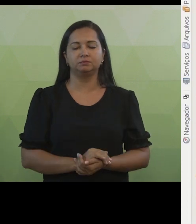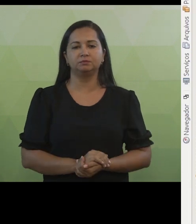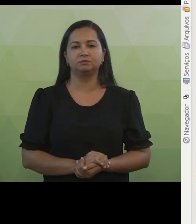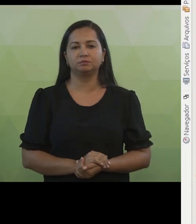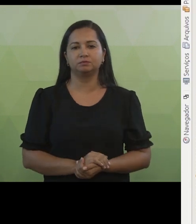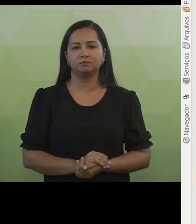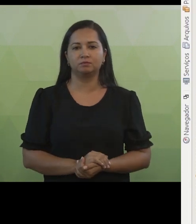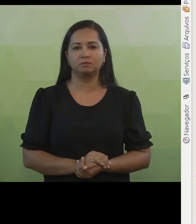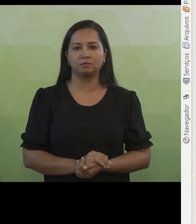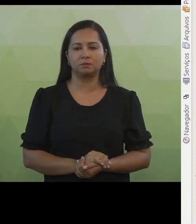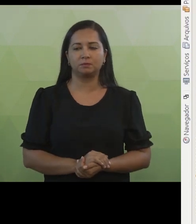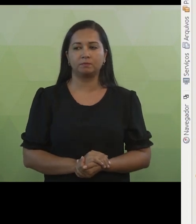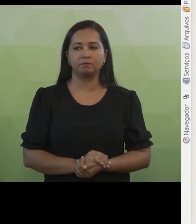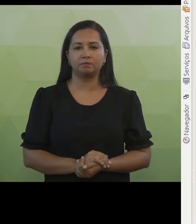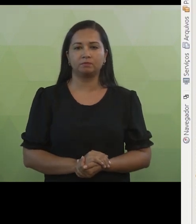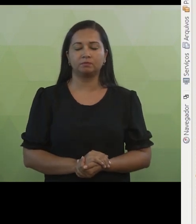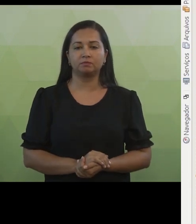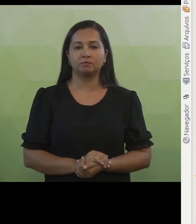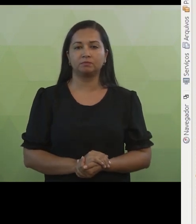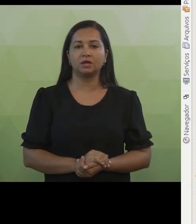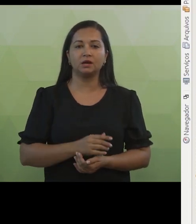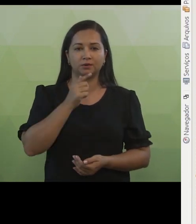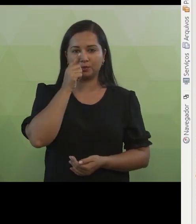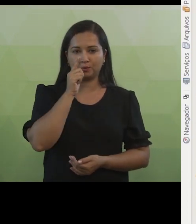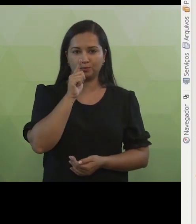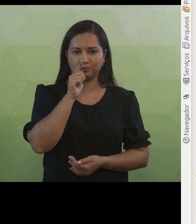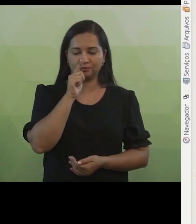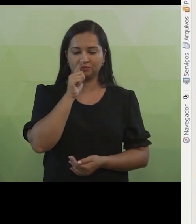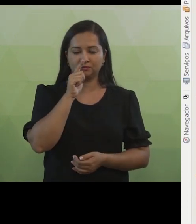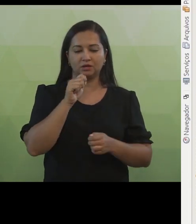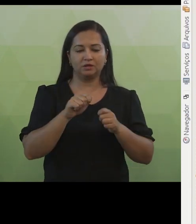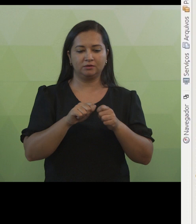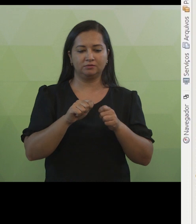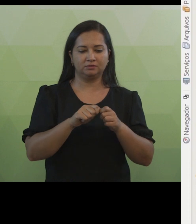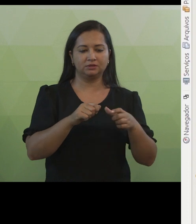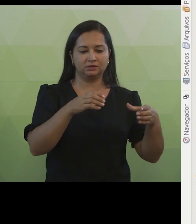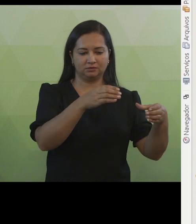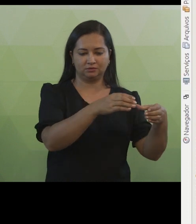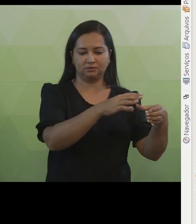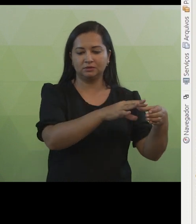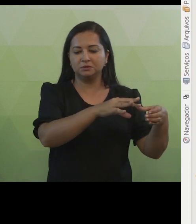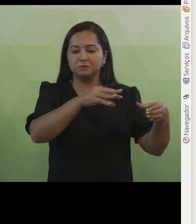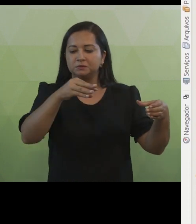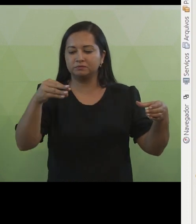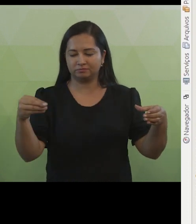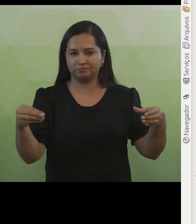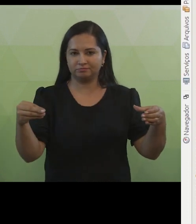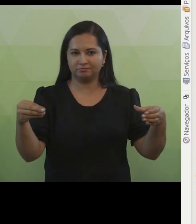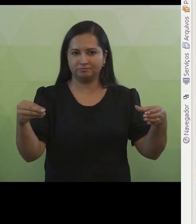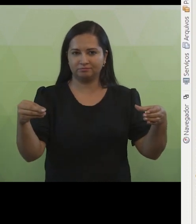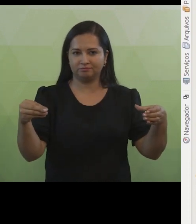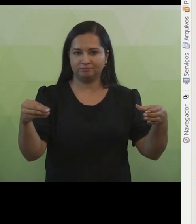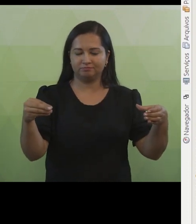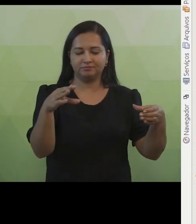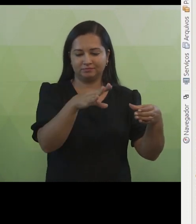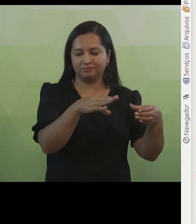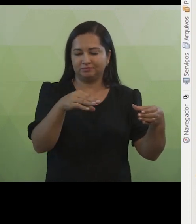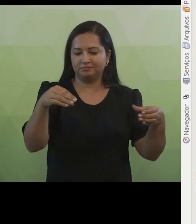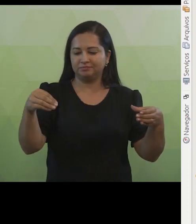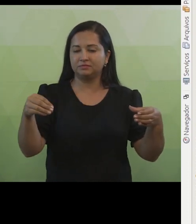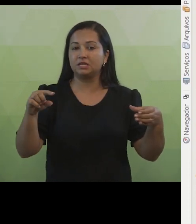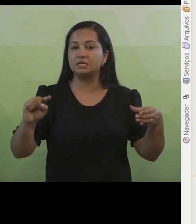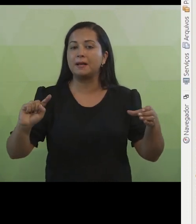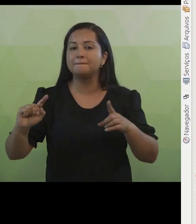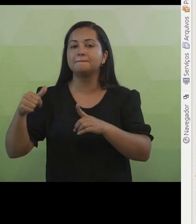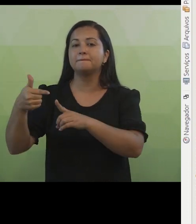Então, neste momento, eu consegui fazer uma extensão da classe funcionário com detalhes